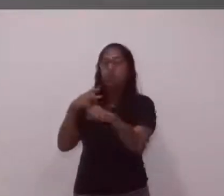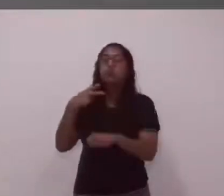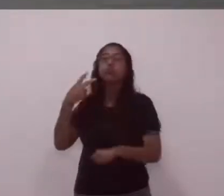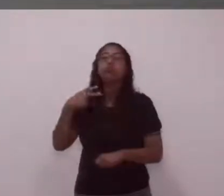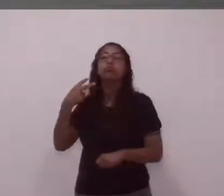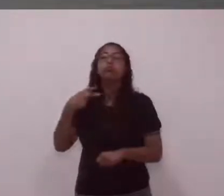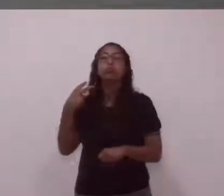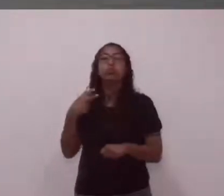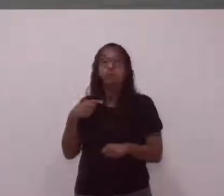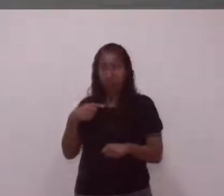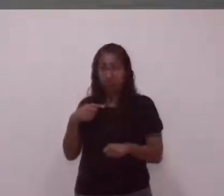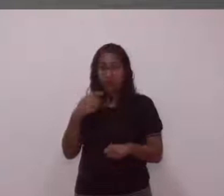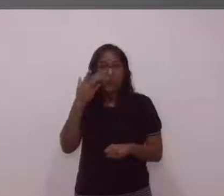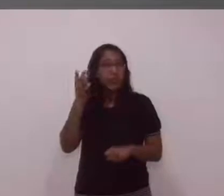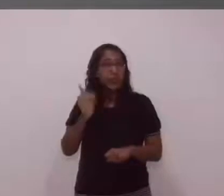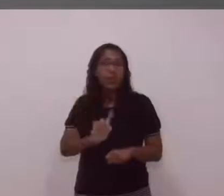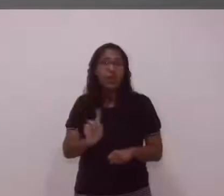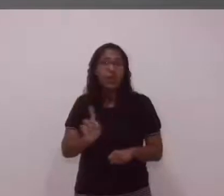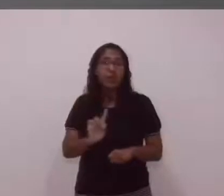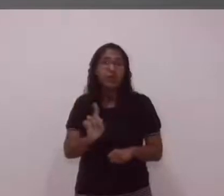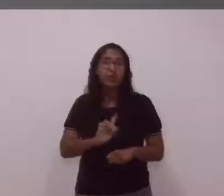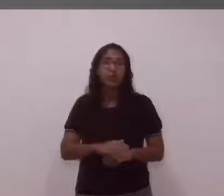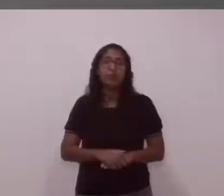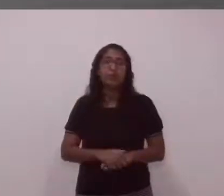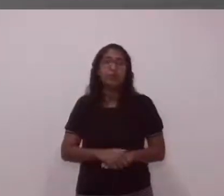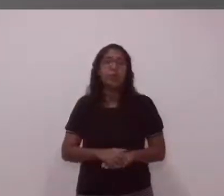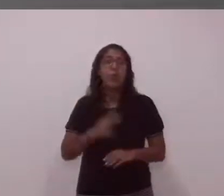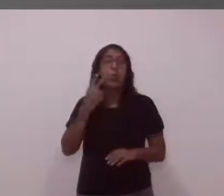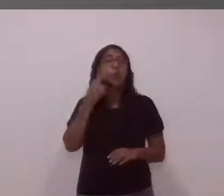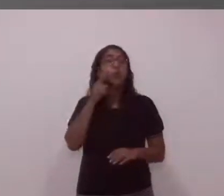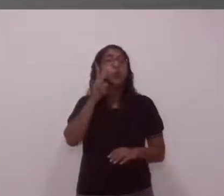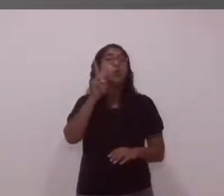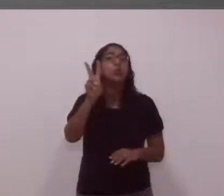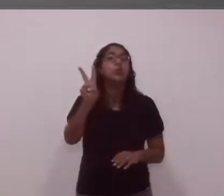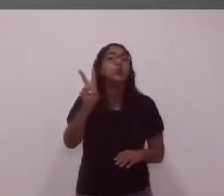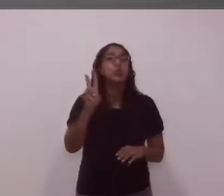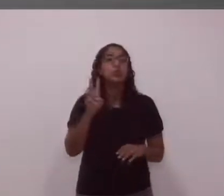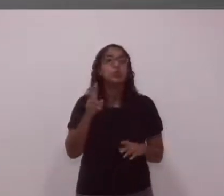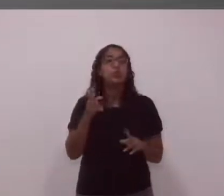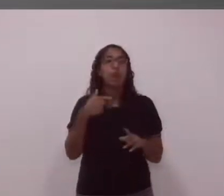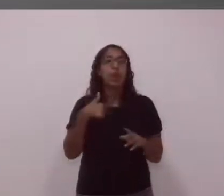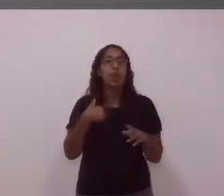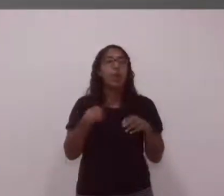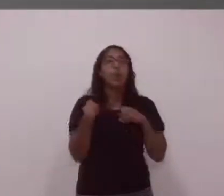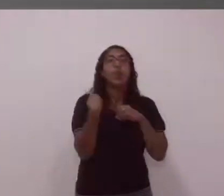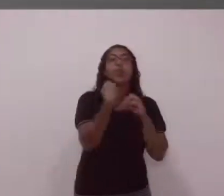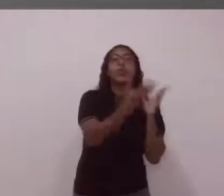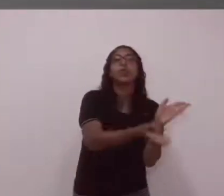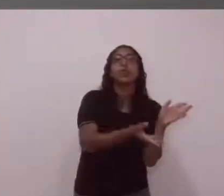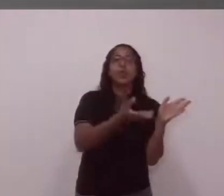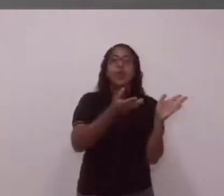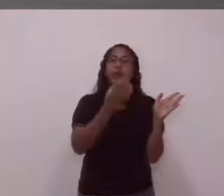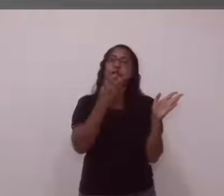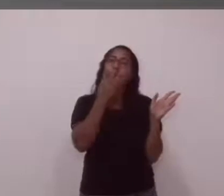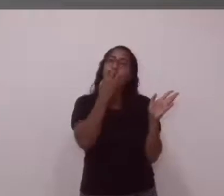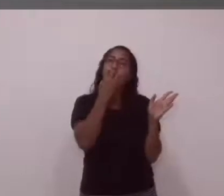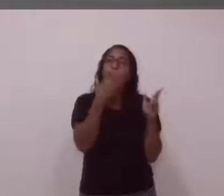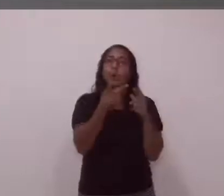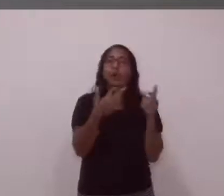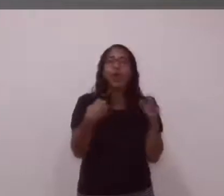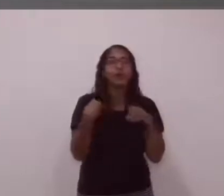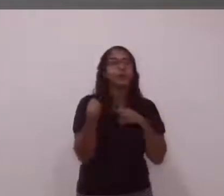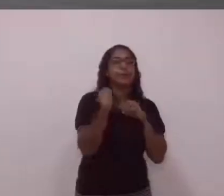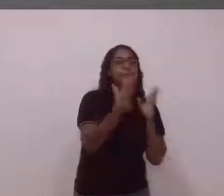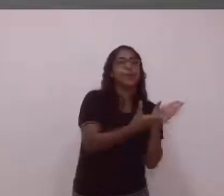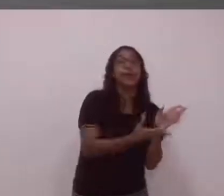dois dias depois da eleição eu tomei um processo de cassação porque eu doei animais na campanha coisa que eu fiz a vida inteira então você já sai apanhando já sai